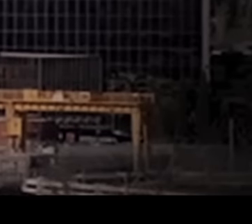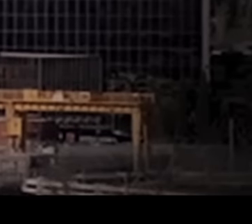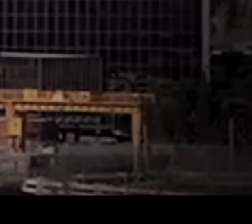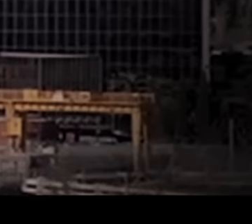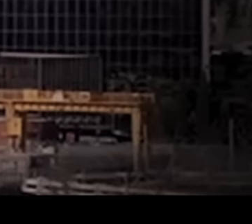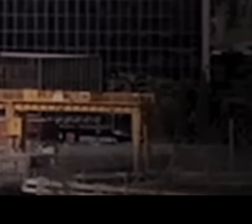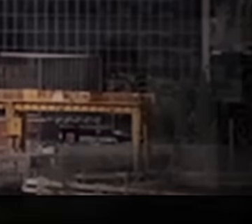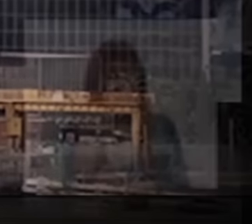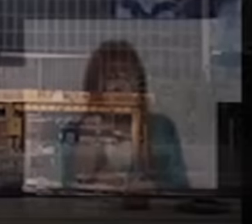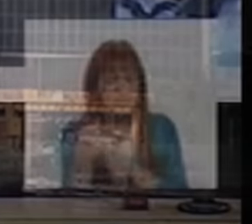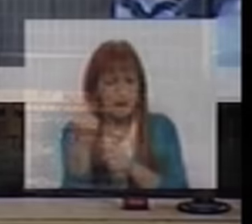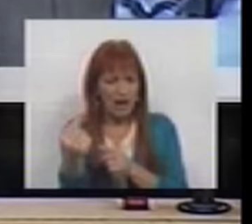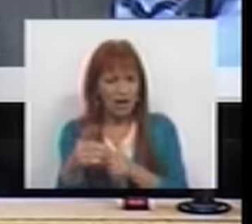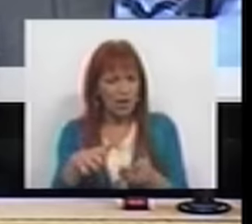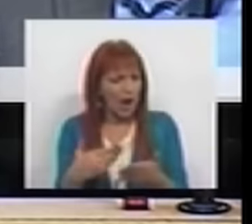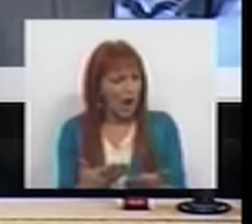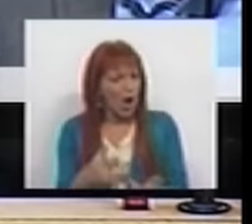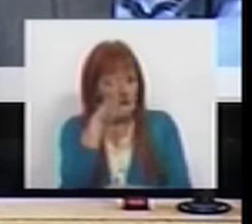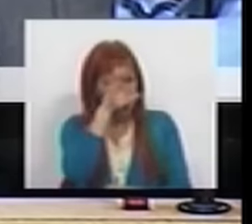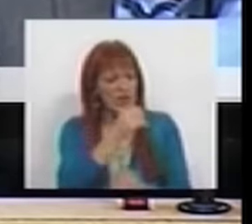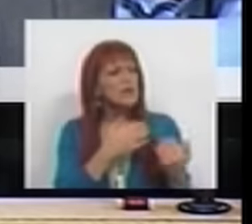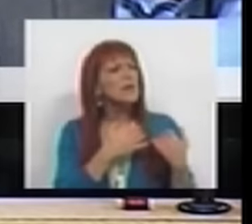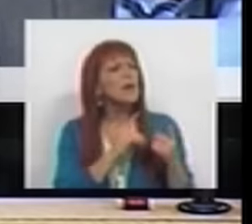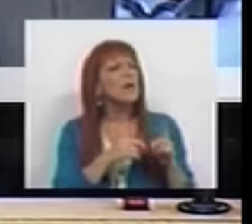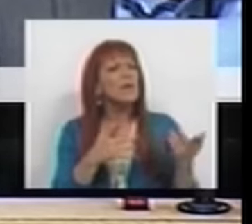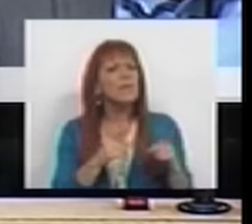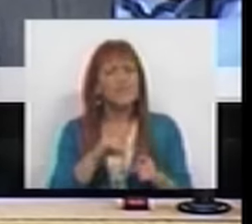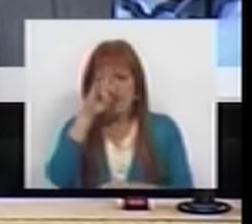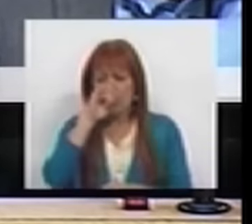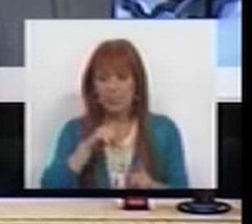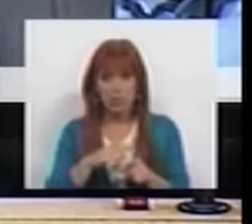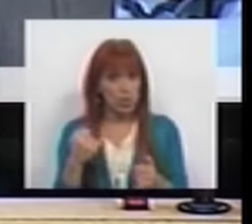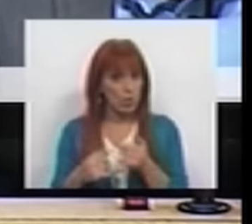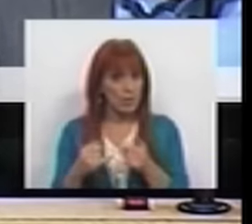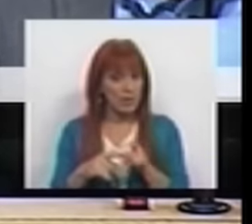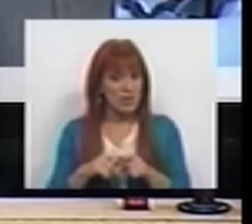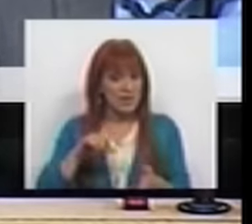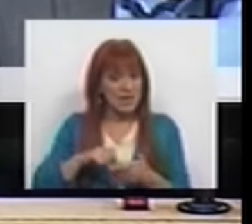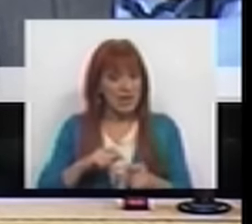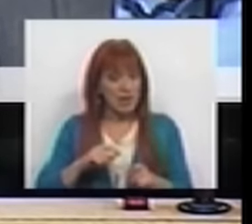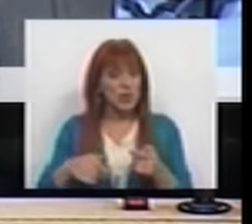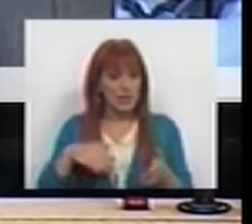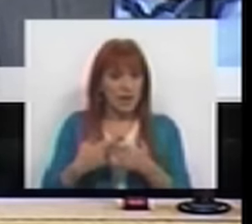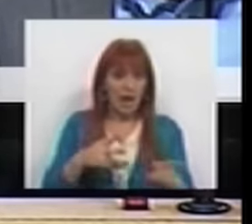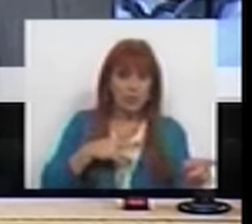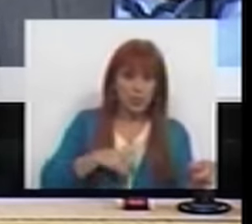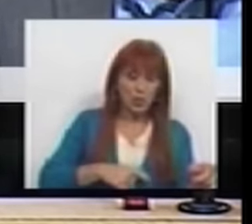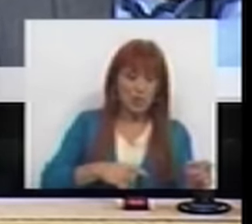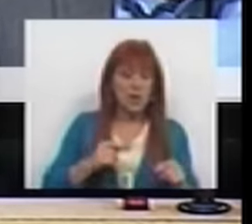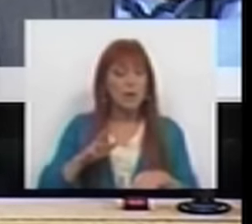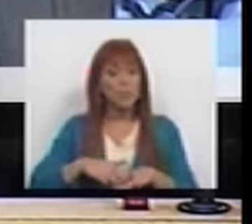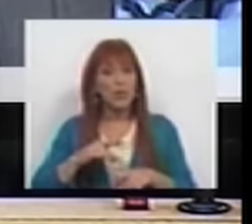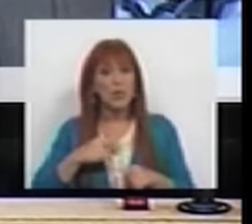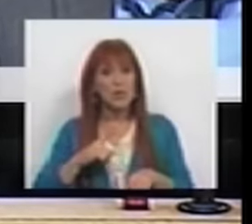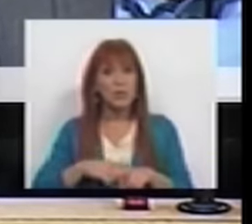Almaraz. O que cabe agora ao governo português é, lembrando os riscos da central para o nosso país e o facto